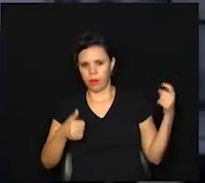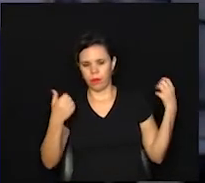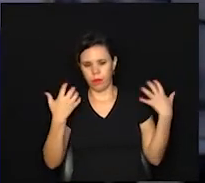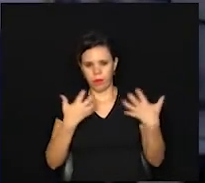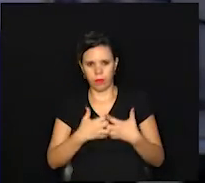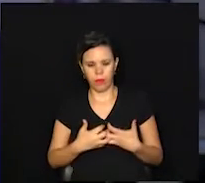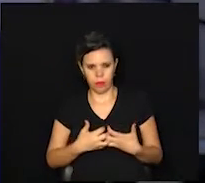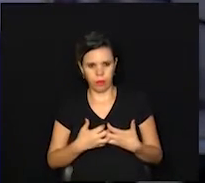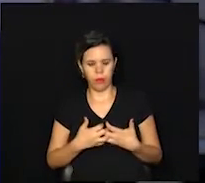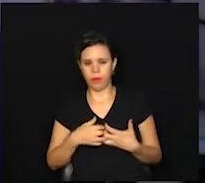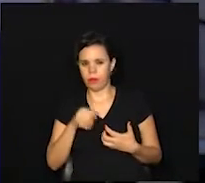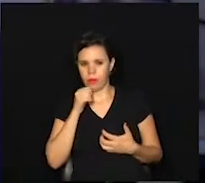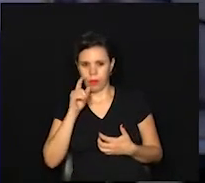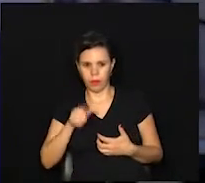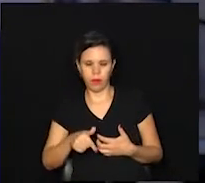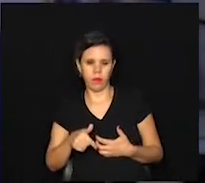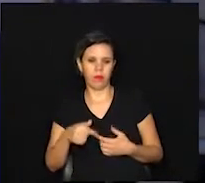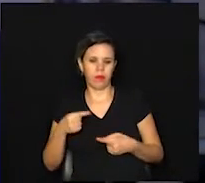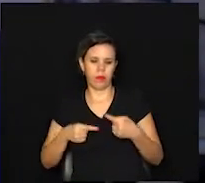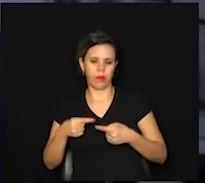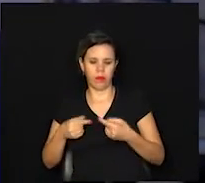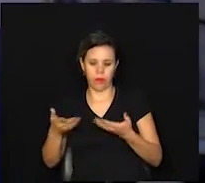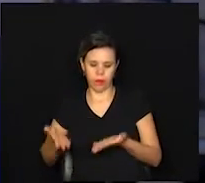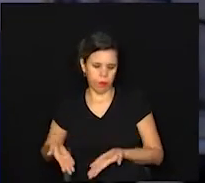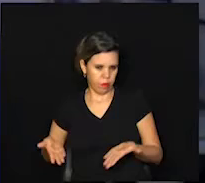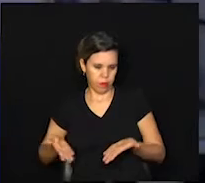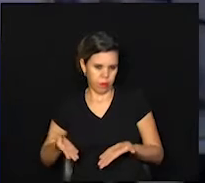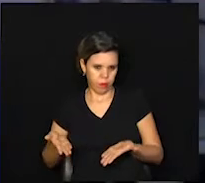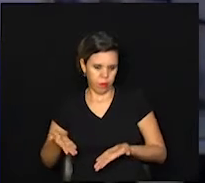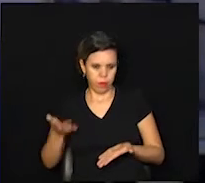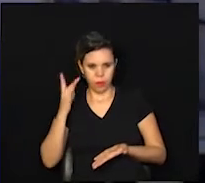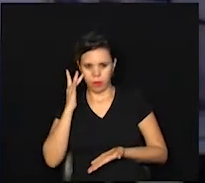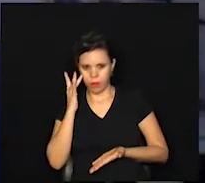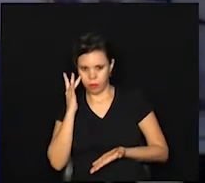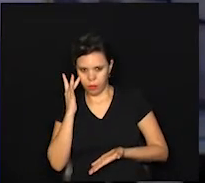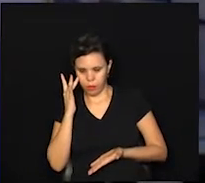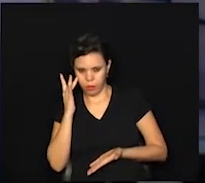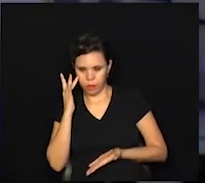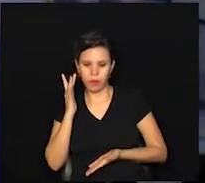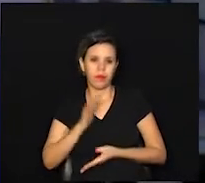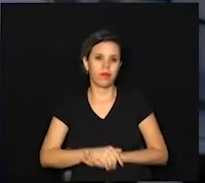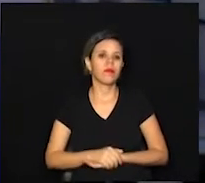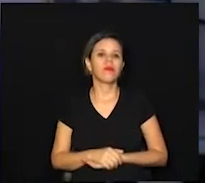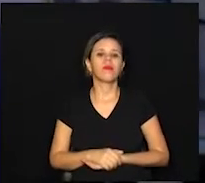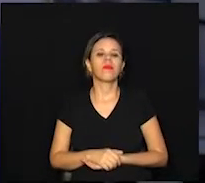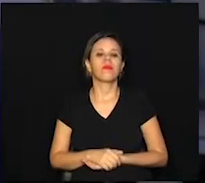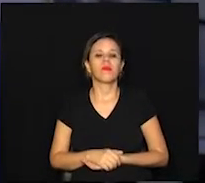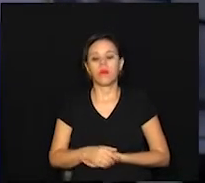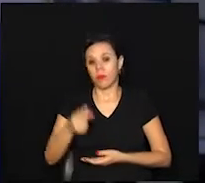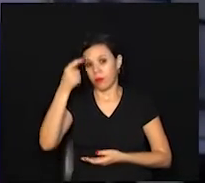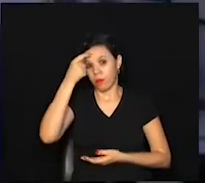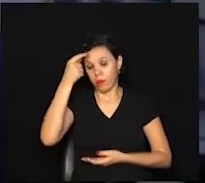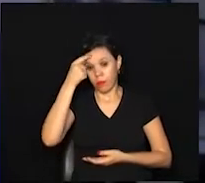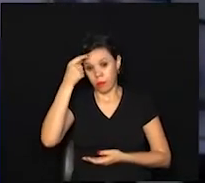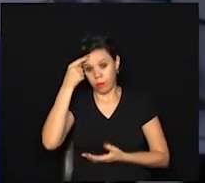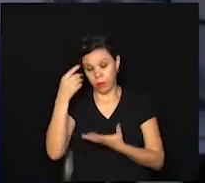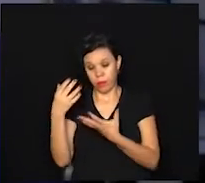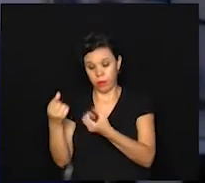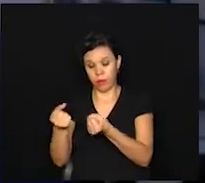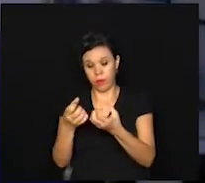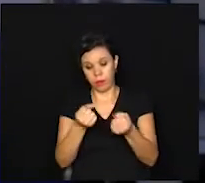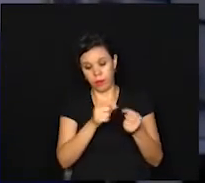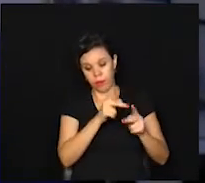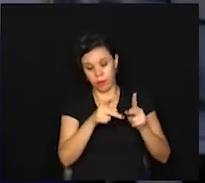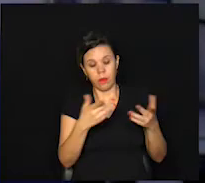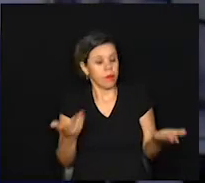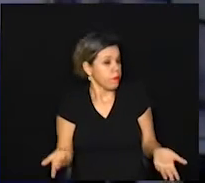que precede esse debate. Tá? Eu acho assim que é consenso, pelo menos das pessoas que